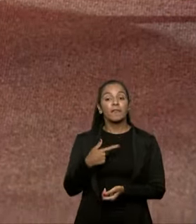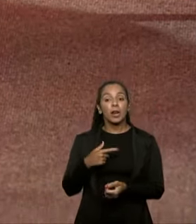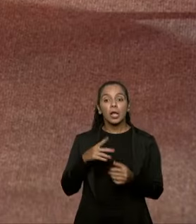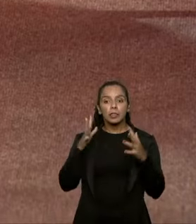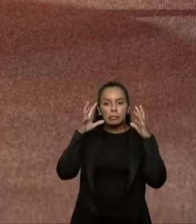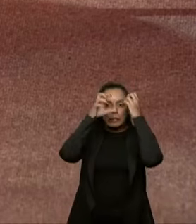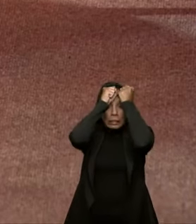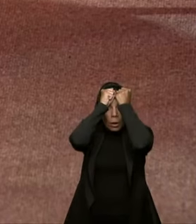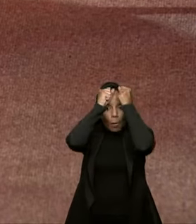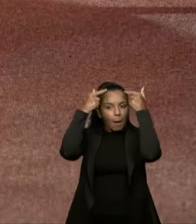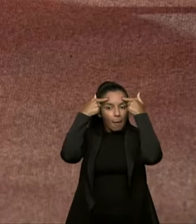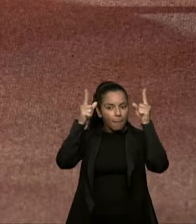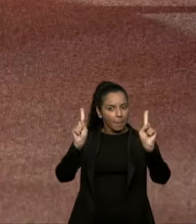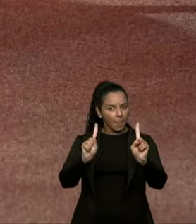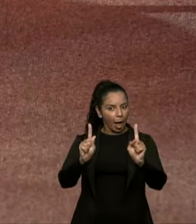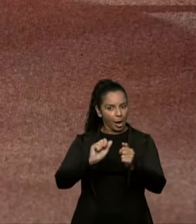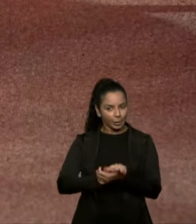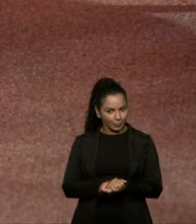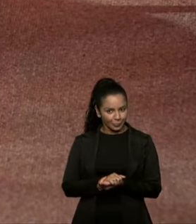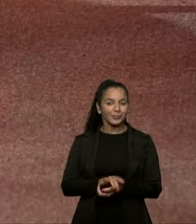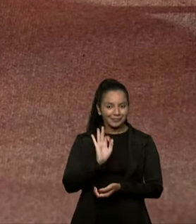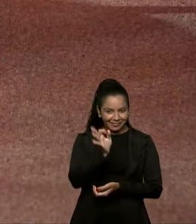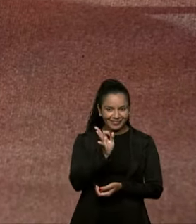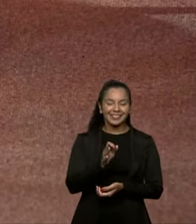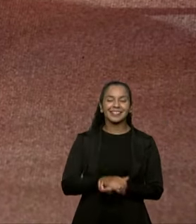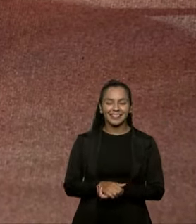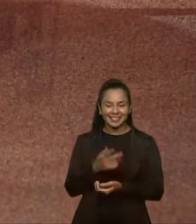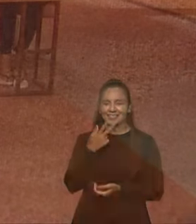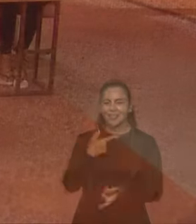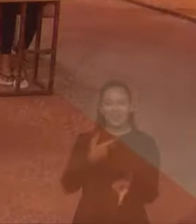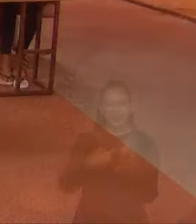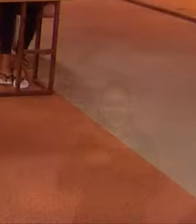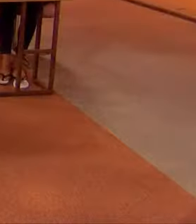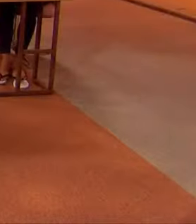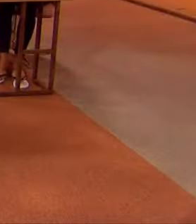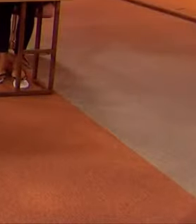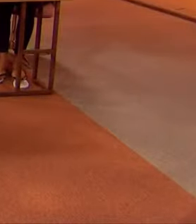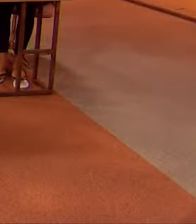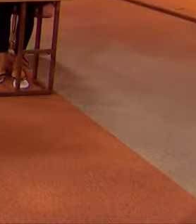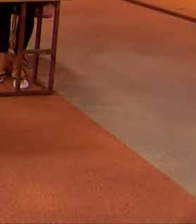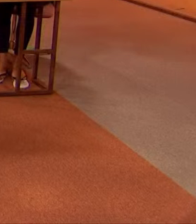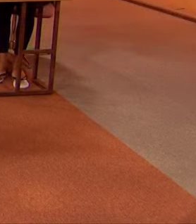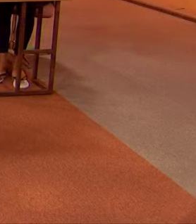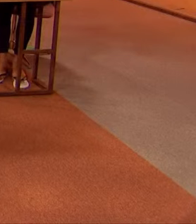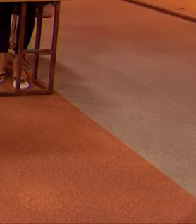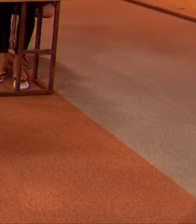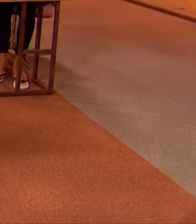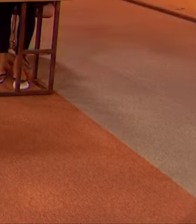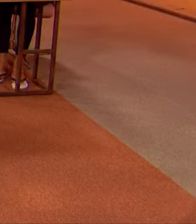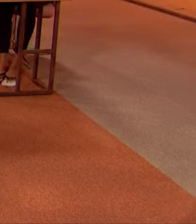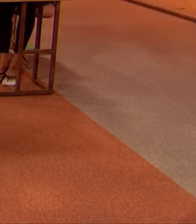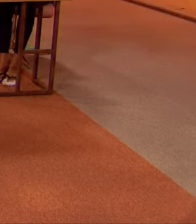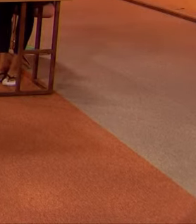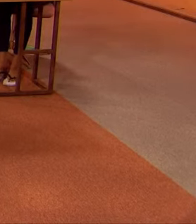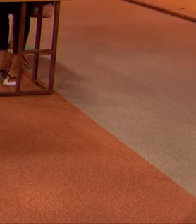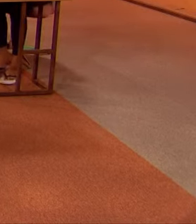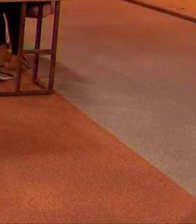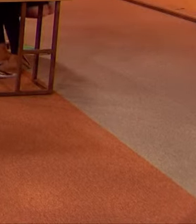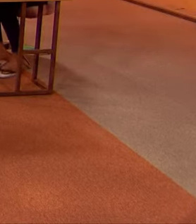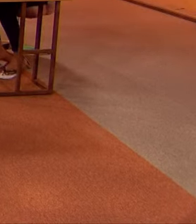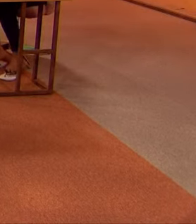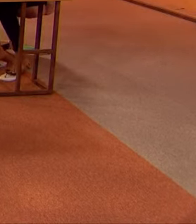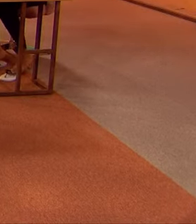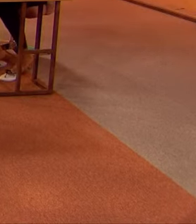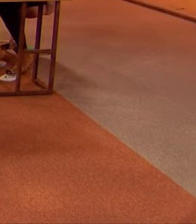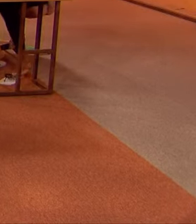mente. Ai, que lindo. A pessoa vai pra Bahia, quando ela volta, ela já compra essa chinela e leva pra vida pra não tomar as opidem, pra não tomar as outras essa coisas,